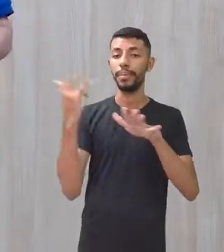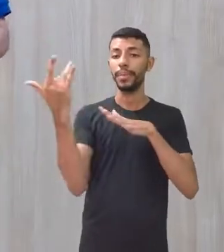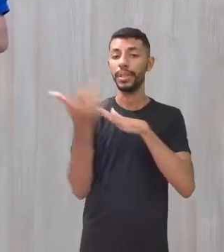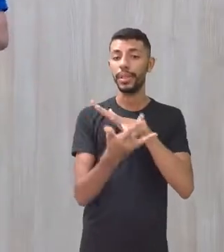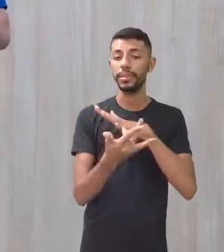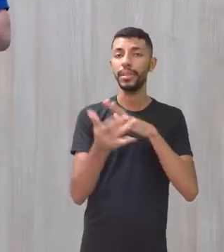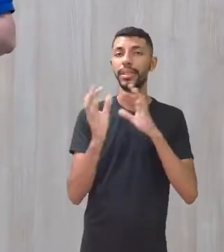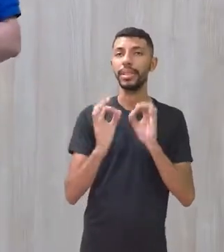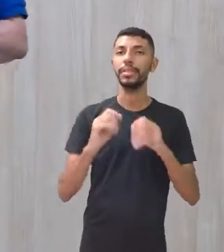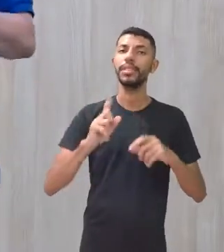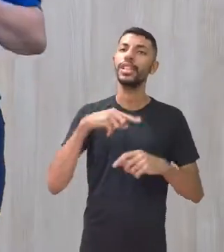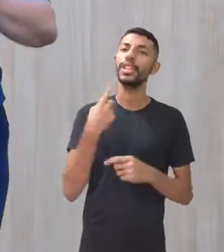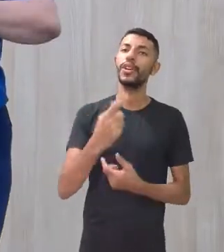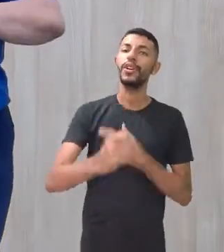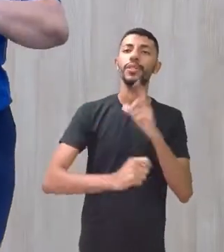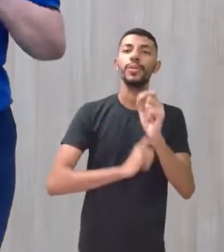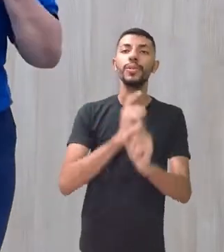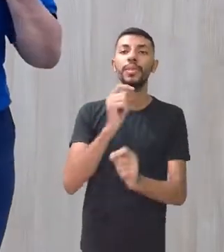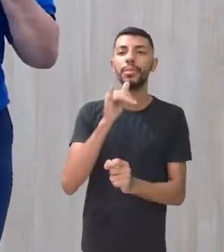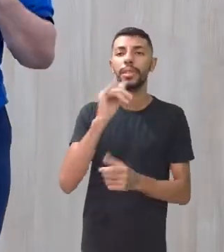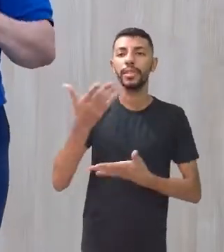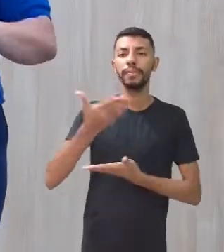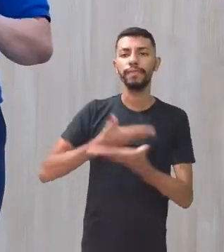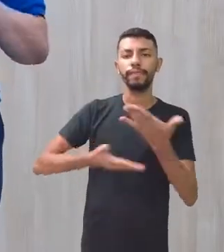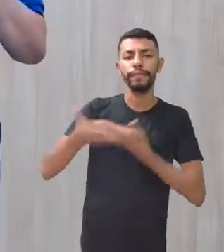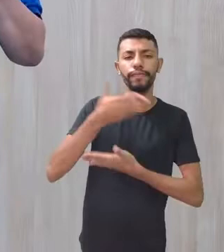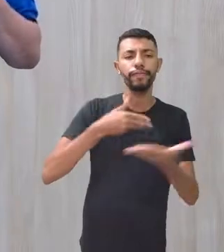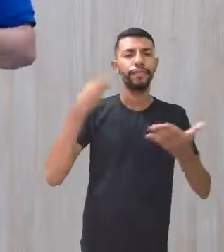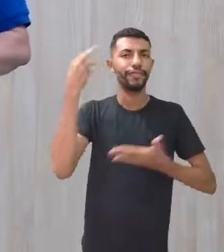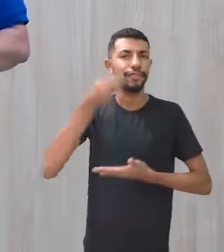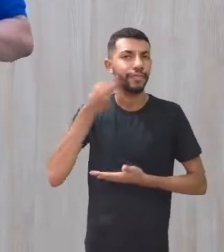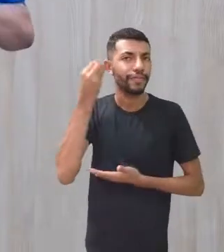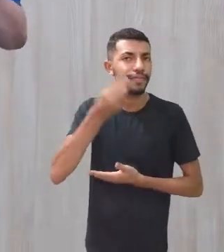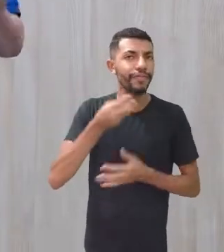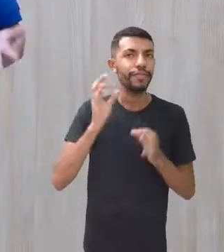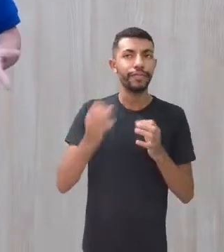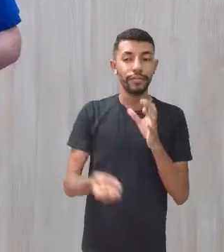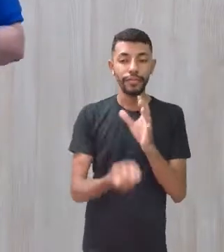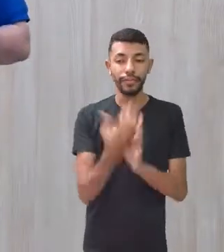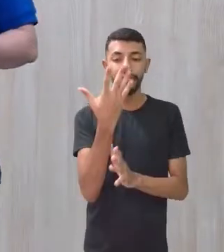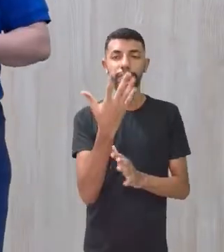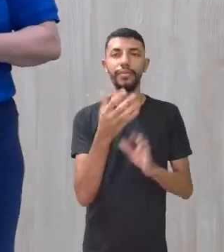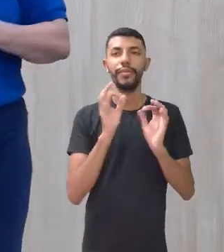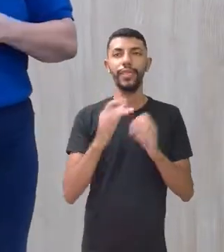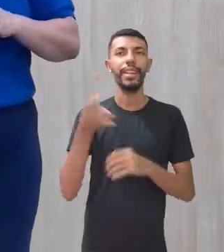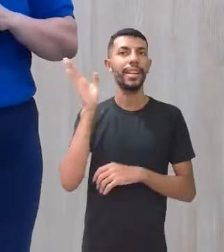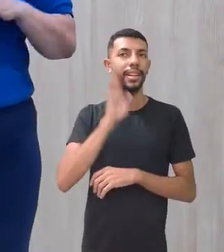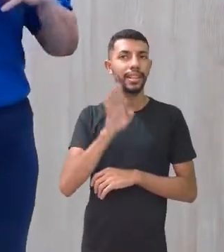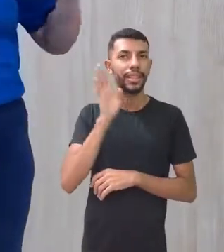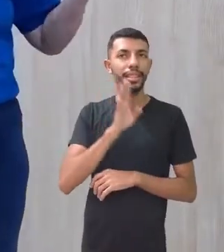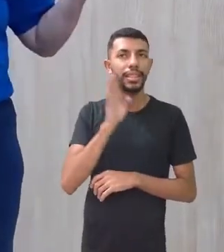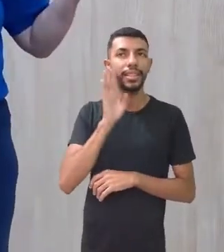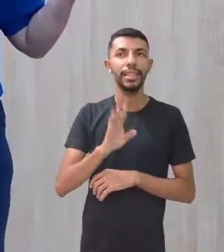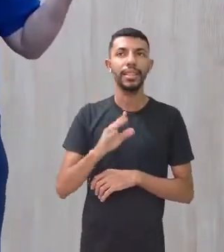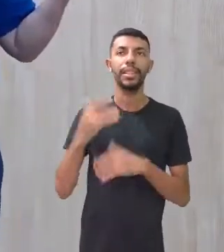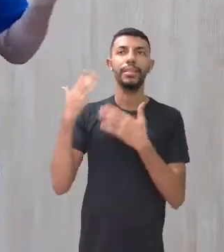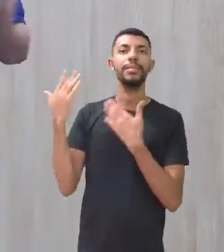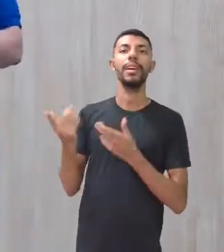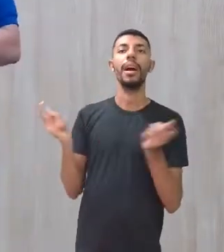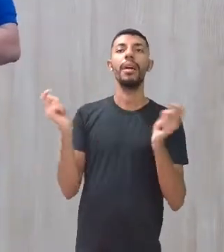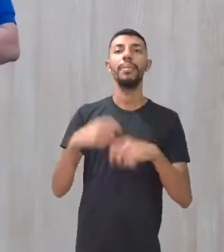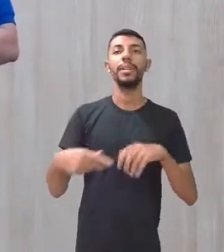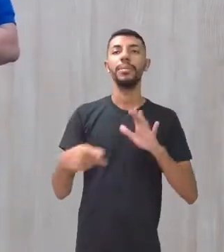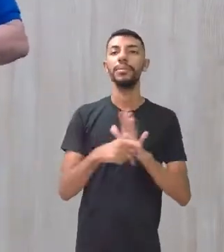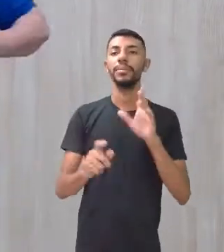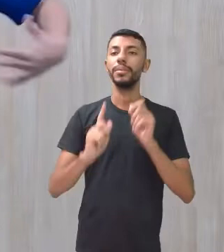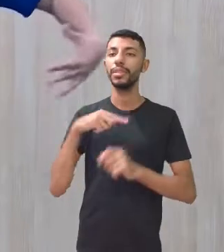sociais, né, onde a gente vai trocar, vivenciar, né, criar. É muito legal essa capacidade que a